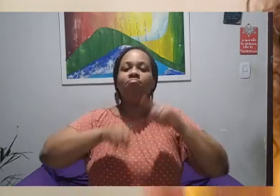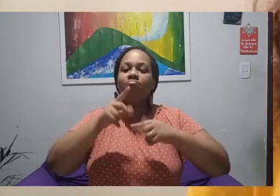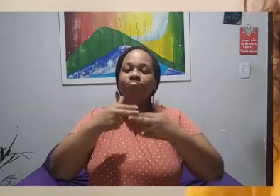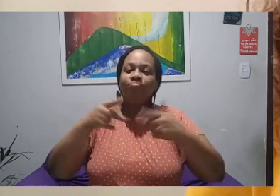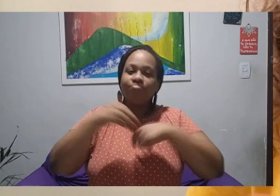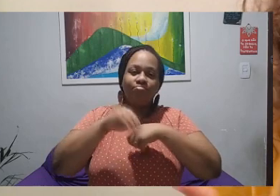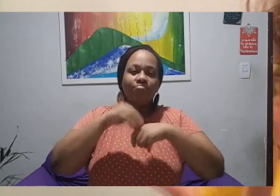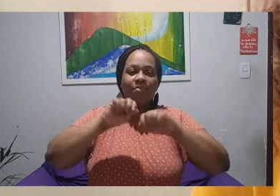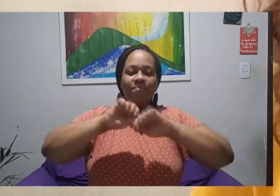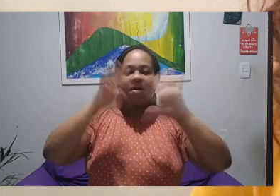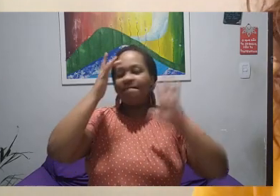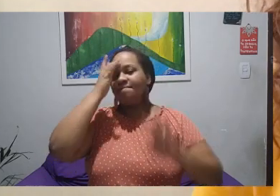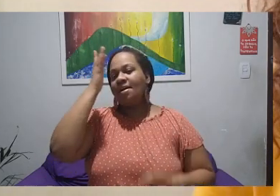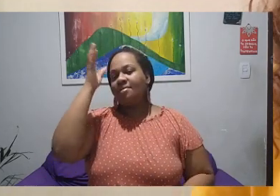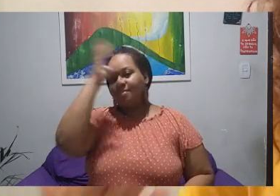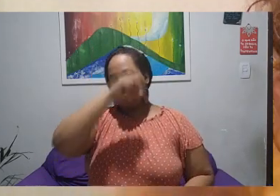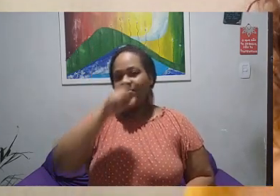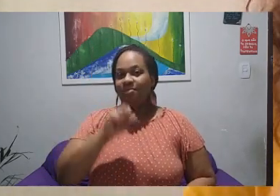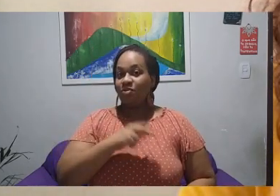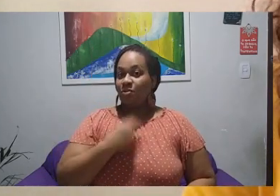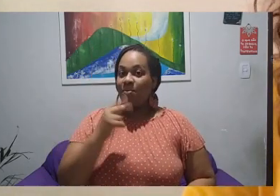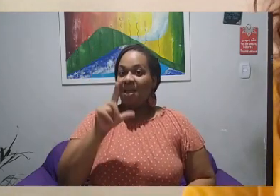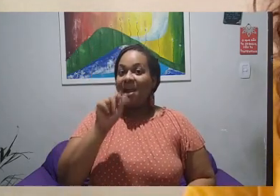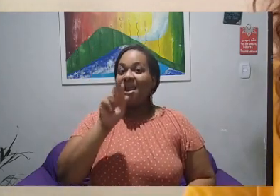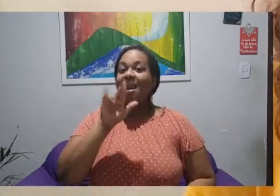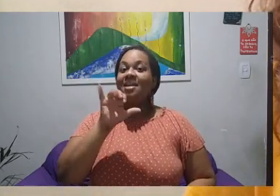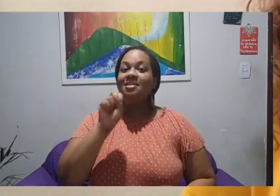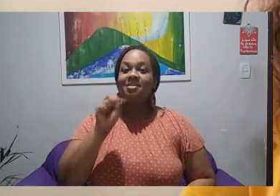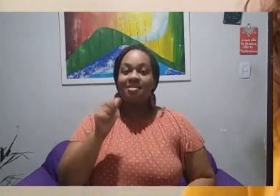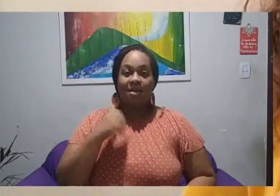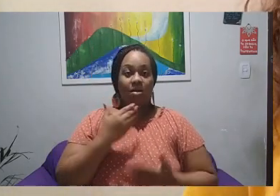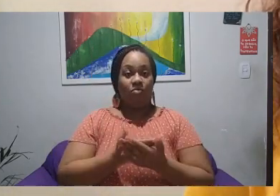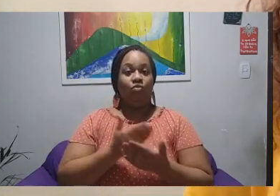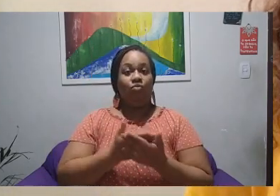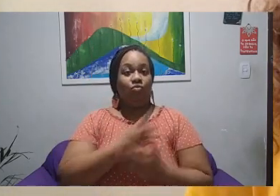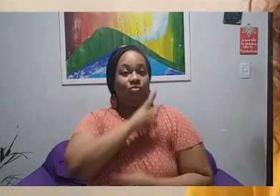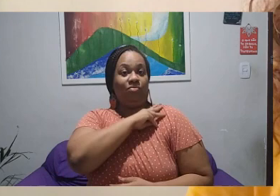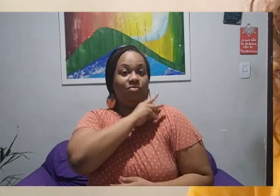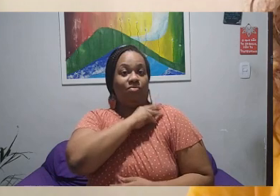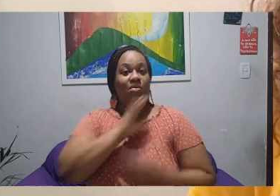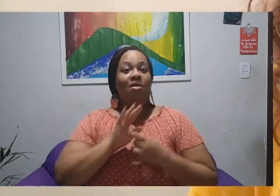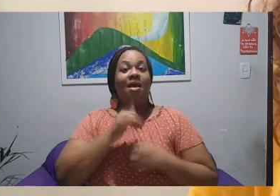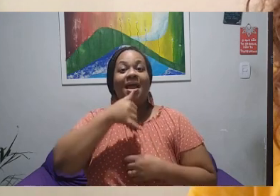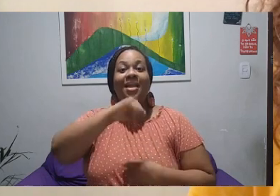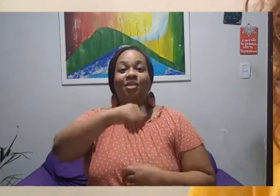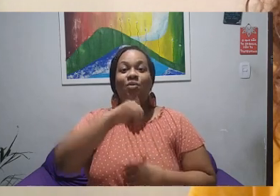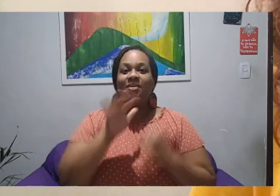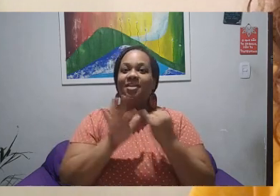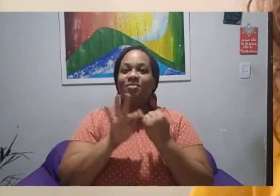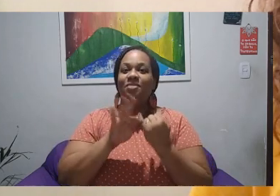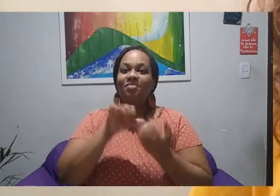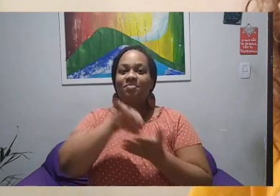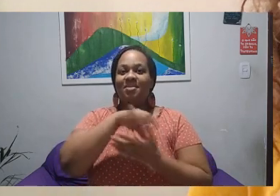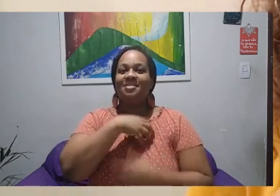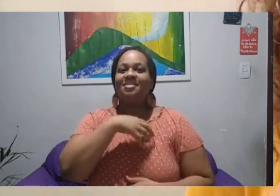elementos super intuitivos para facilitar a aprendizagem. Meu nome é Larissa Almeida, eu sou estudante do terceiro ano do curso técnico de eletrônica do